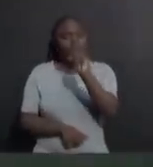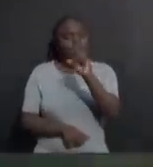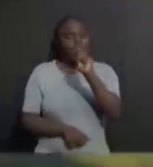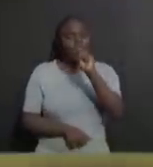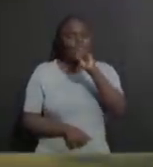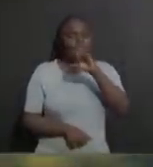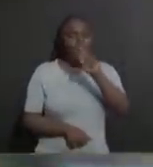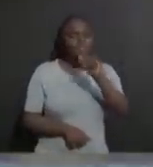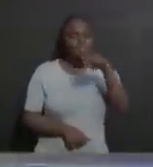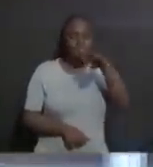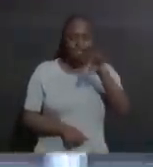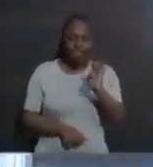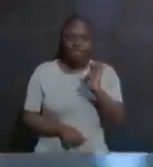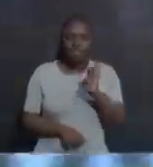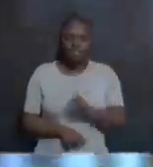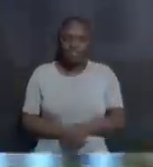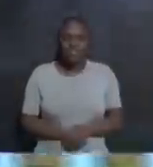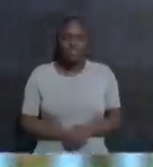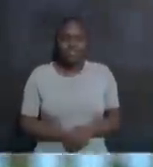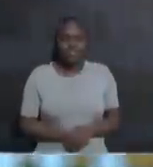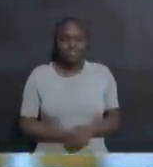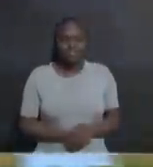rodando.